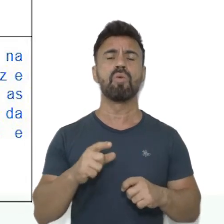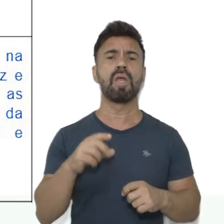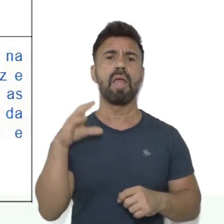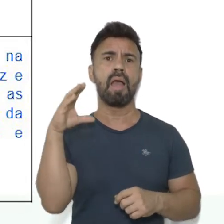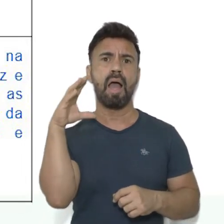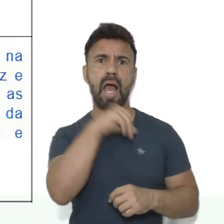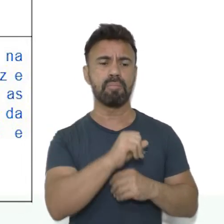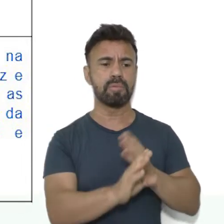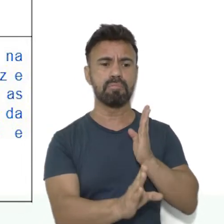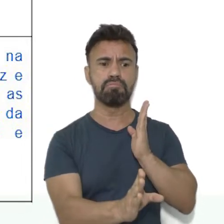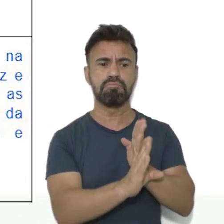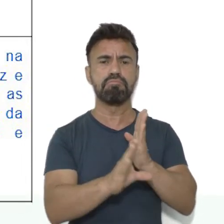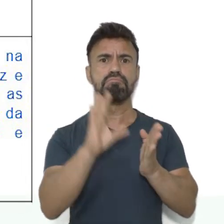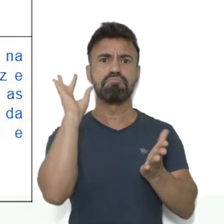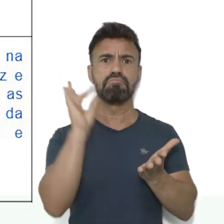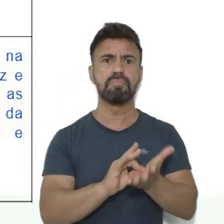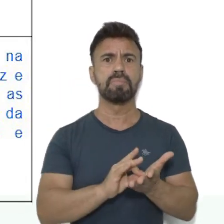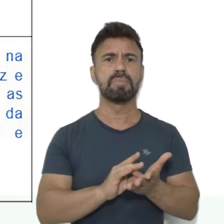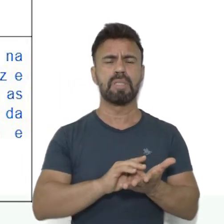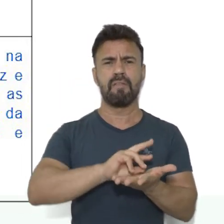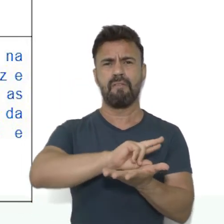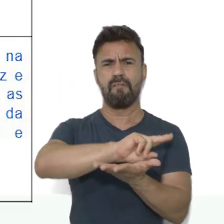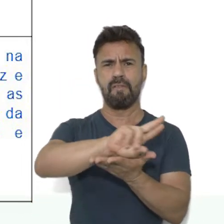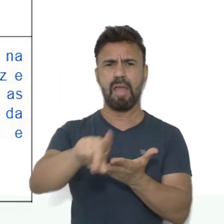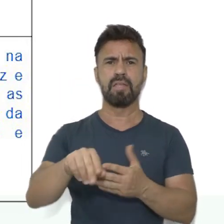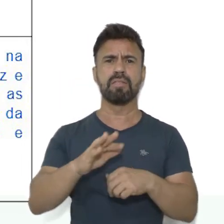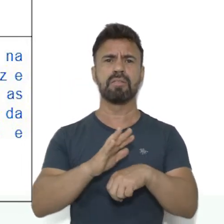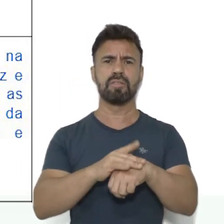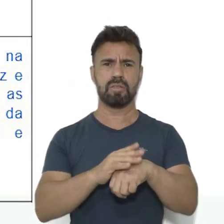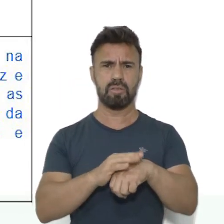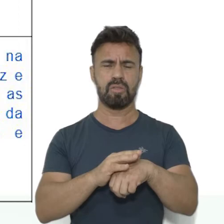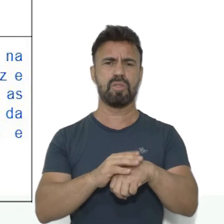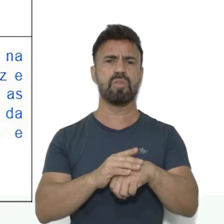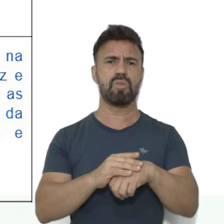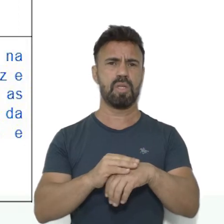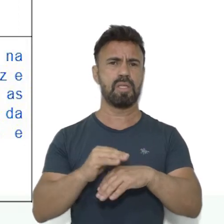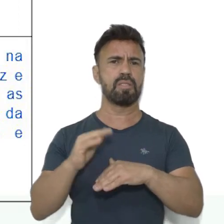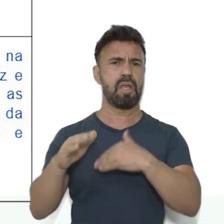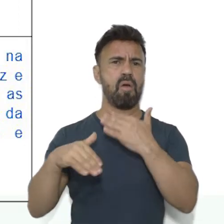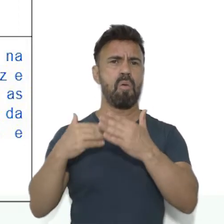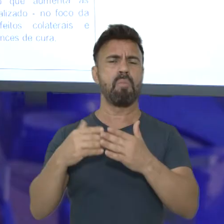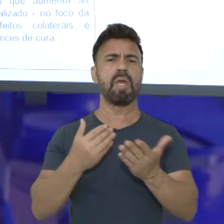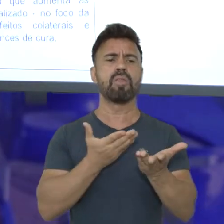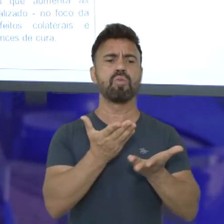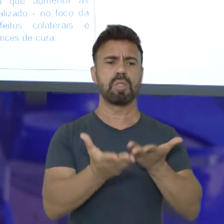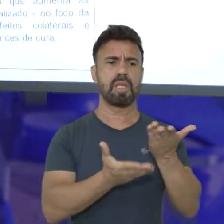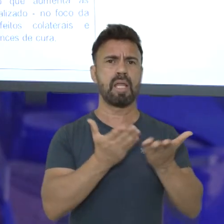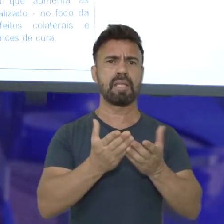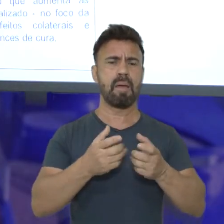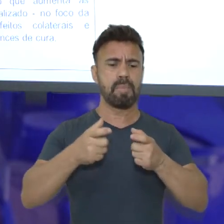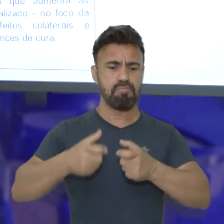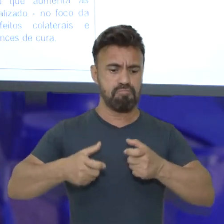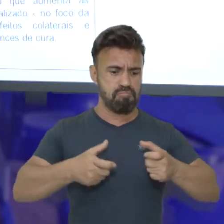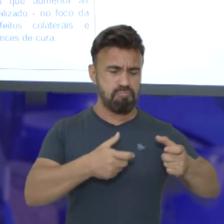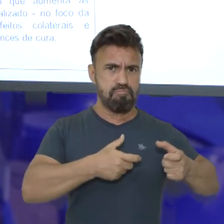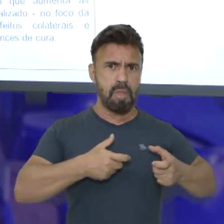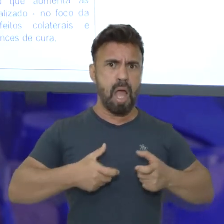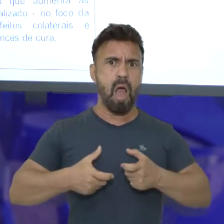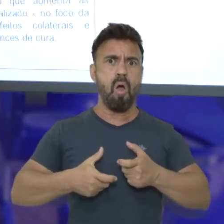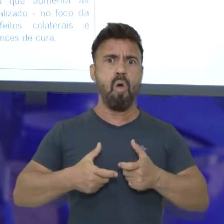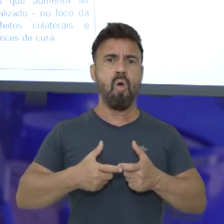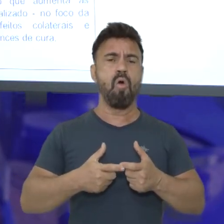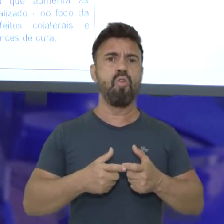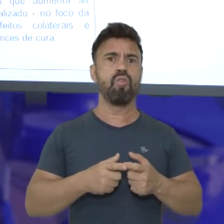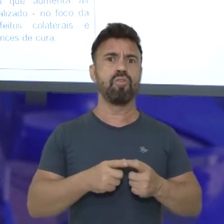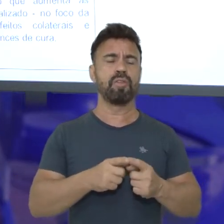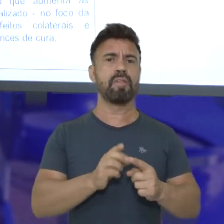rapidez e exatidão diversas doenças, o que aumenta as chances do tratamento localizado, aquele tratamento que vai direto